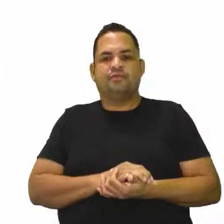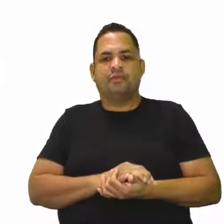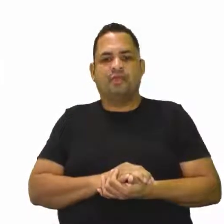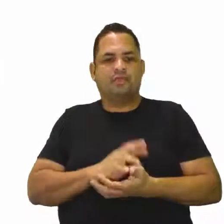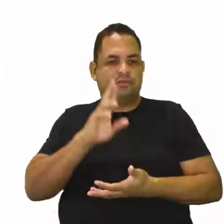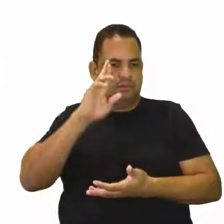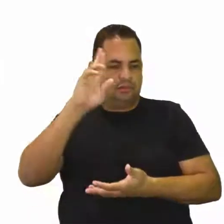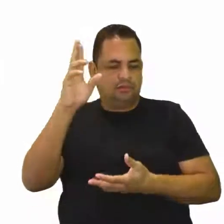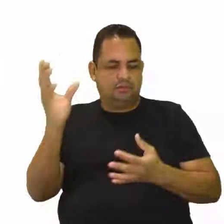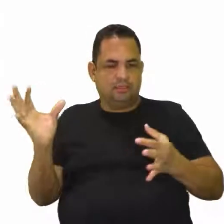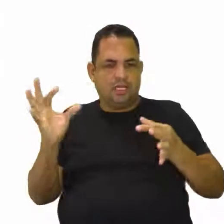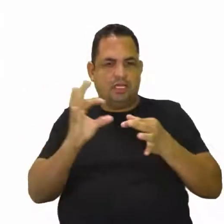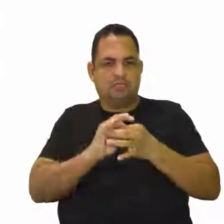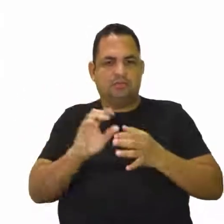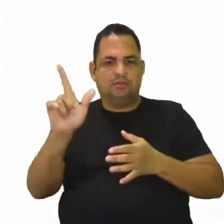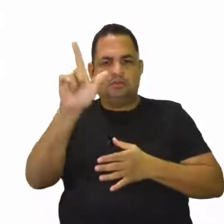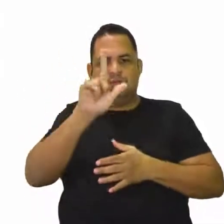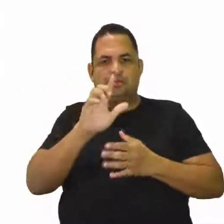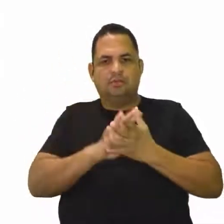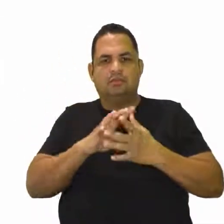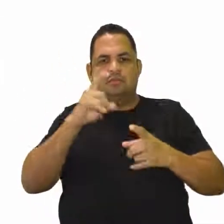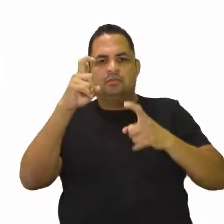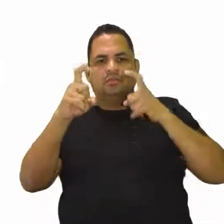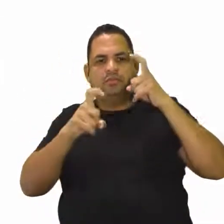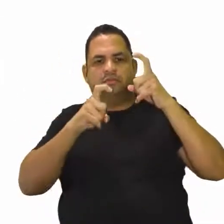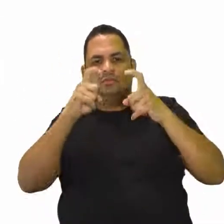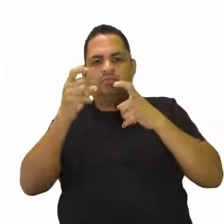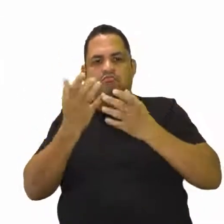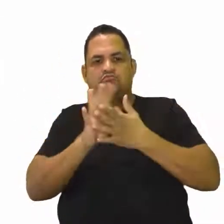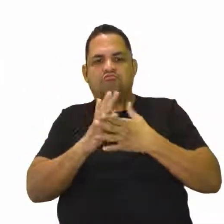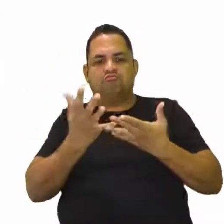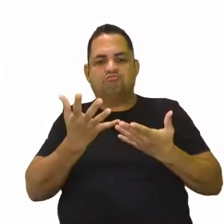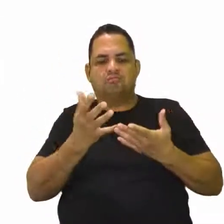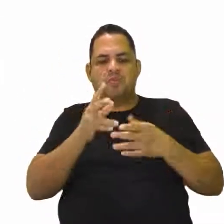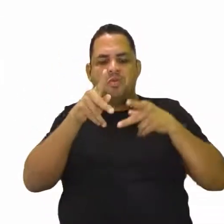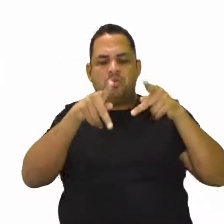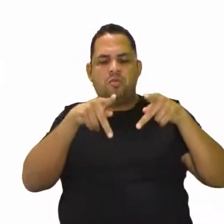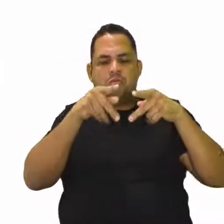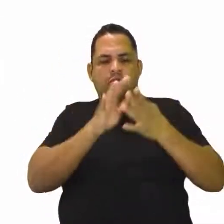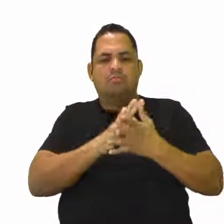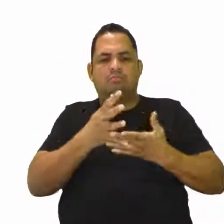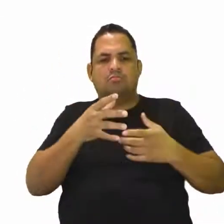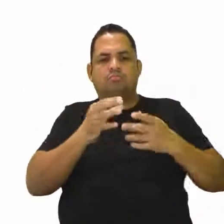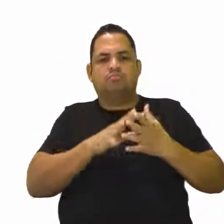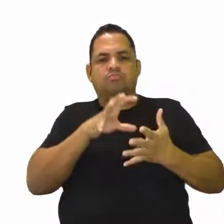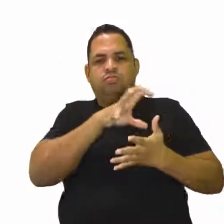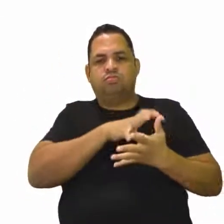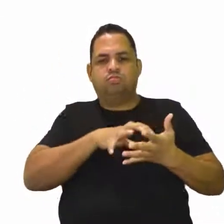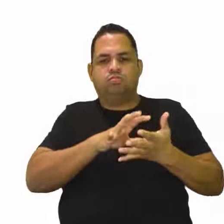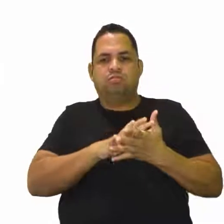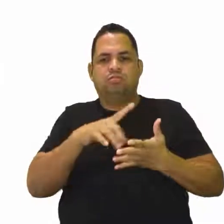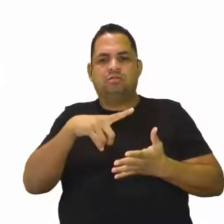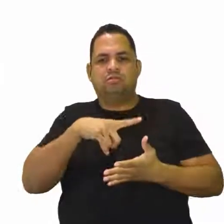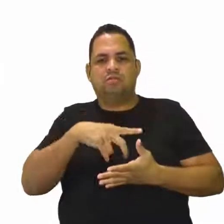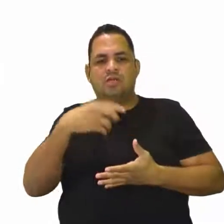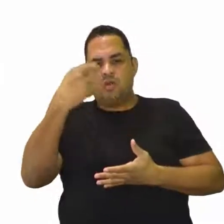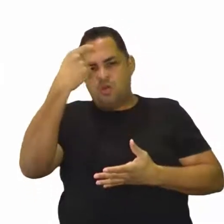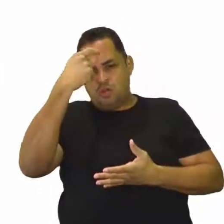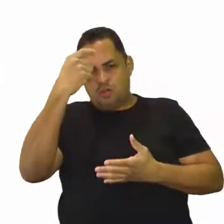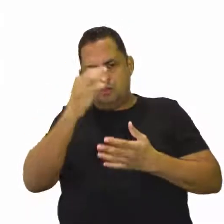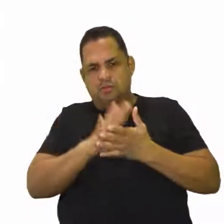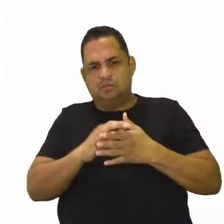os líderes da Aliança Liberal preocupados com a insatisfação populares, tinham consciência de que era preciso